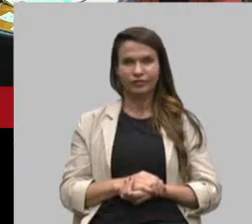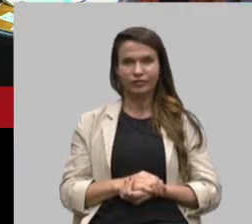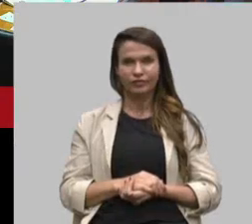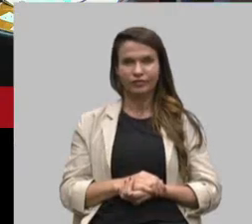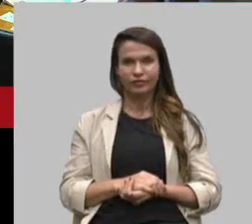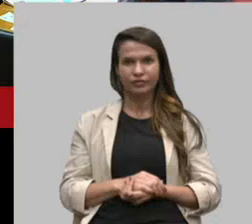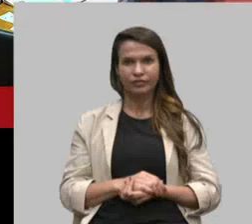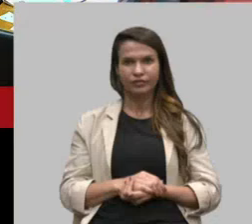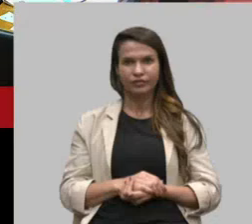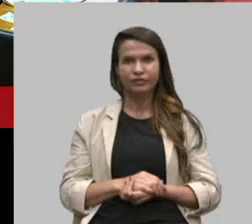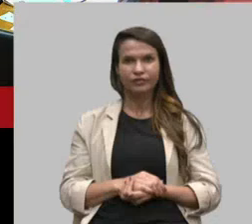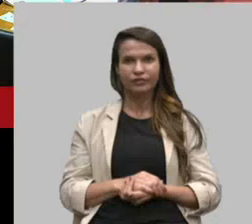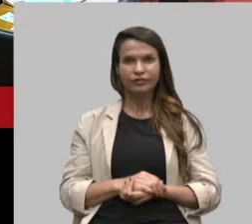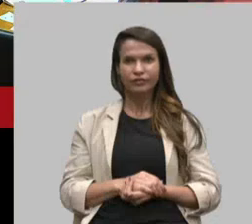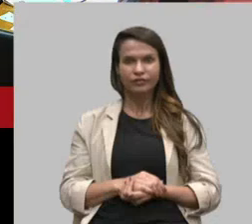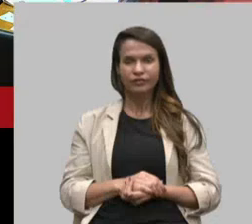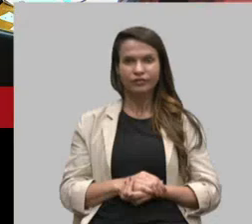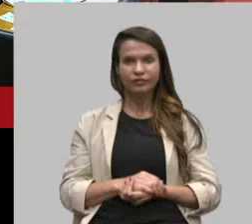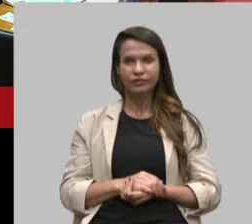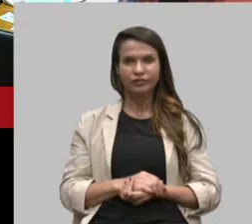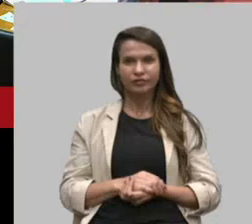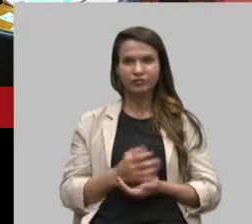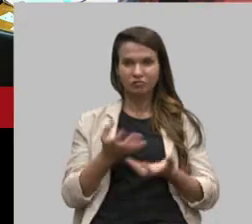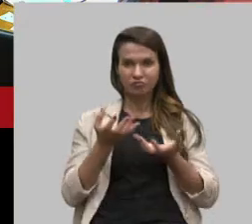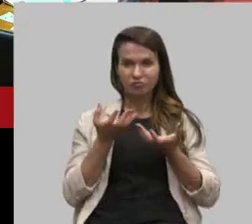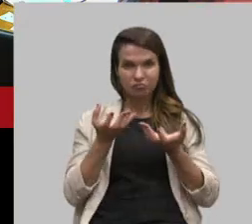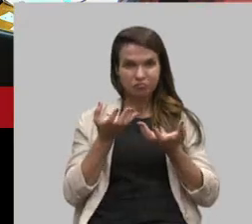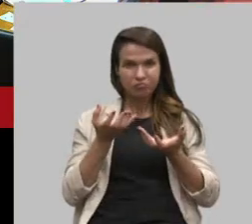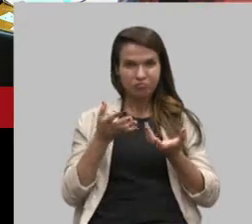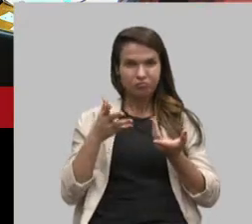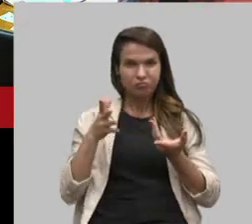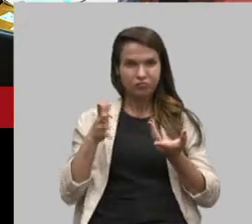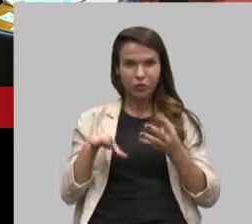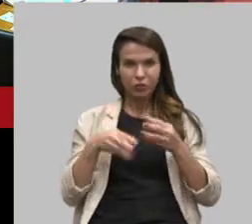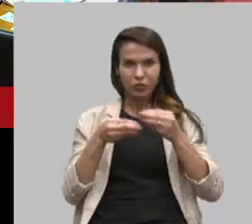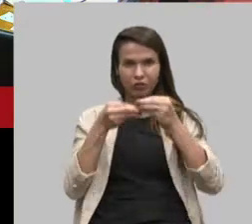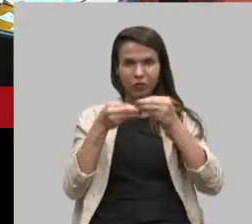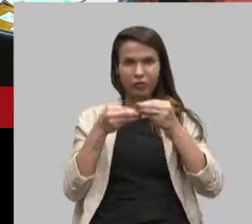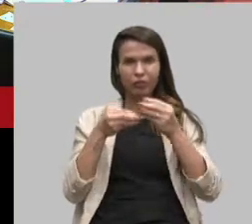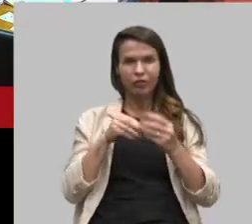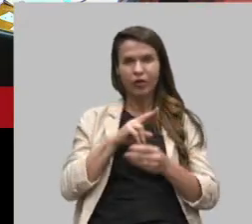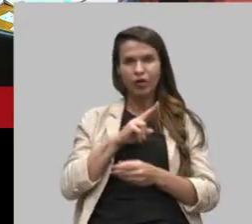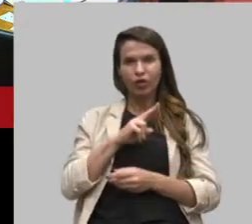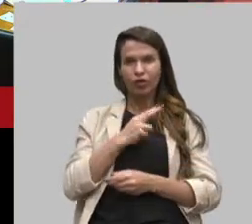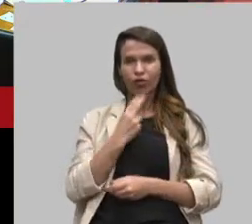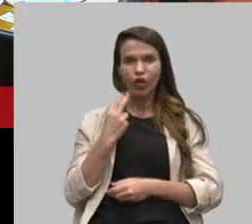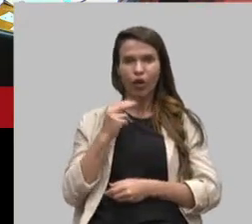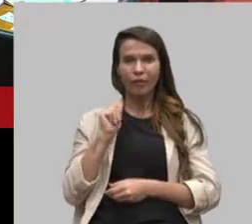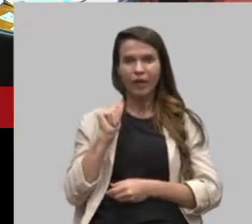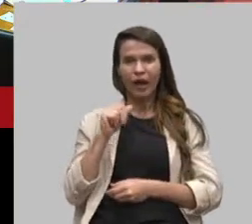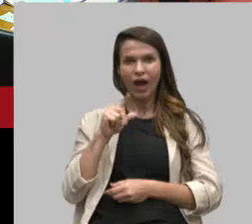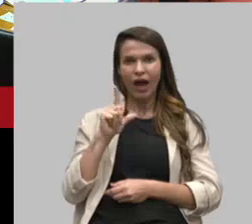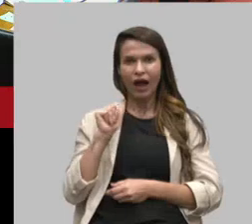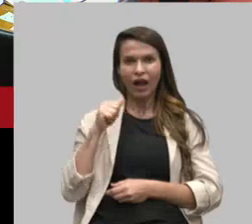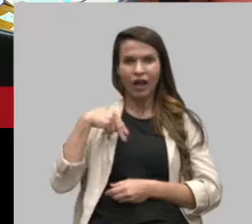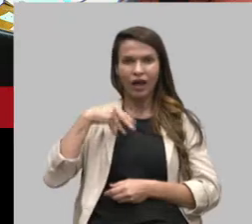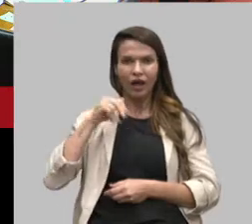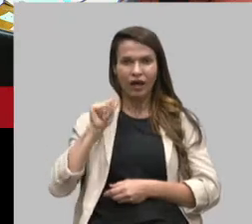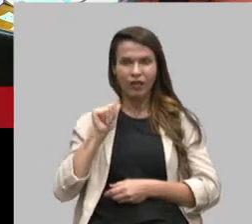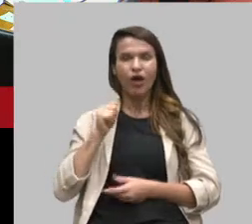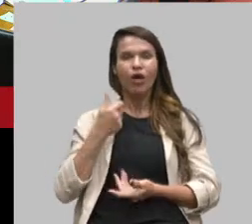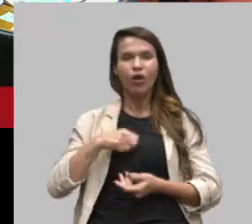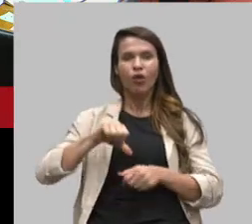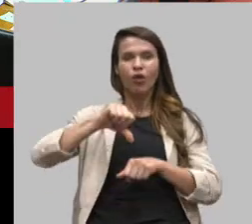Obrigado alguém quer vir falar mais alguma coisa meu nome é Alana eu vim do polo polo Conexão